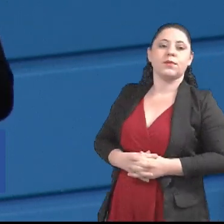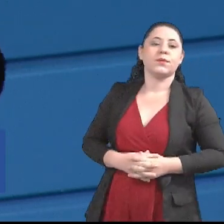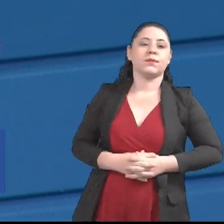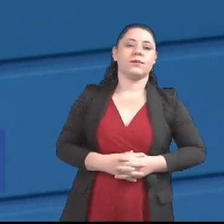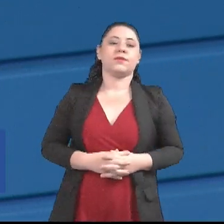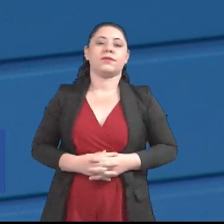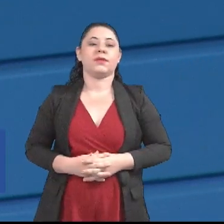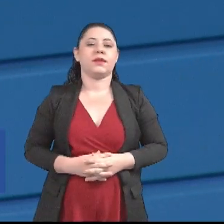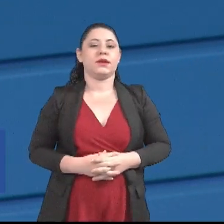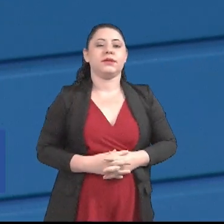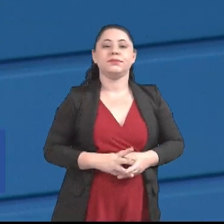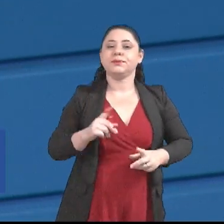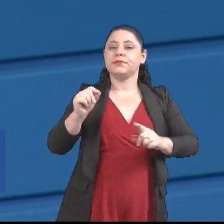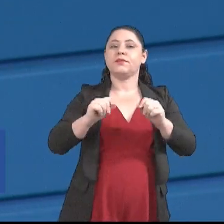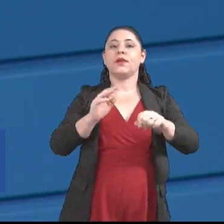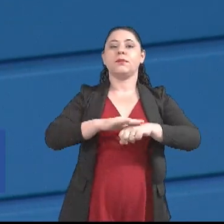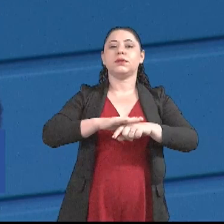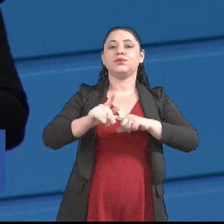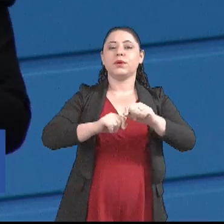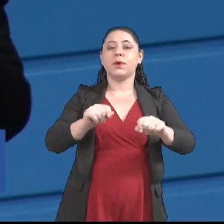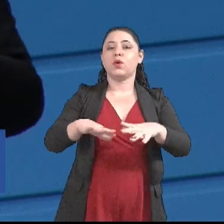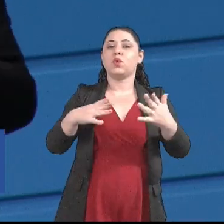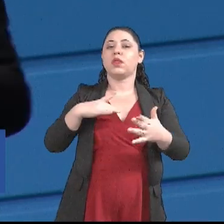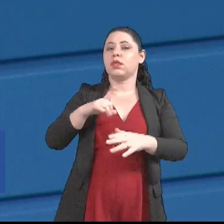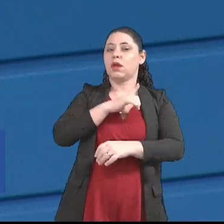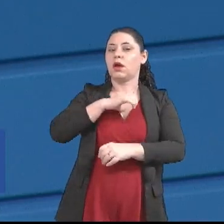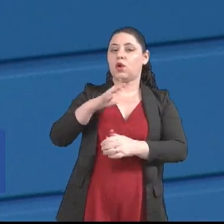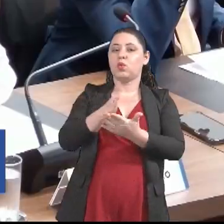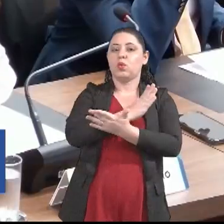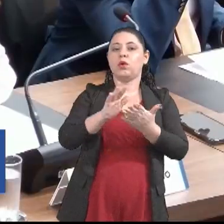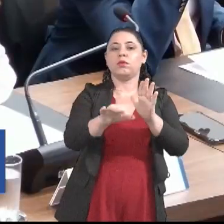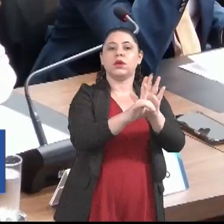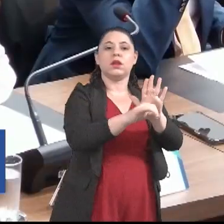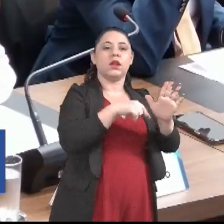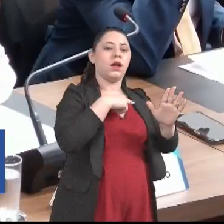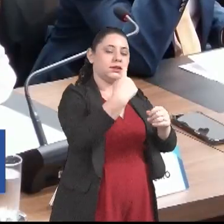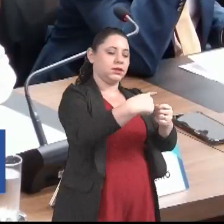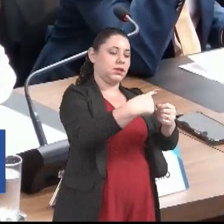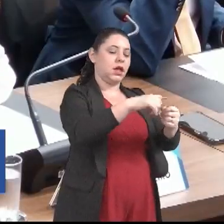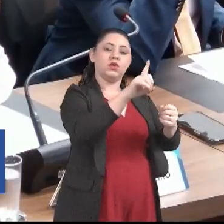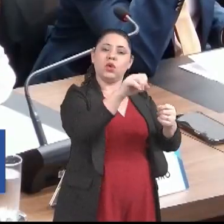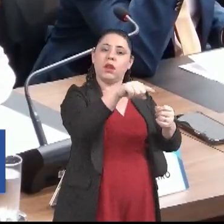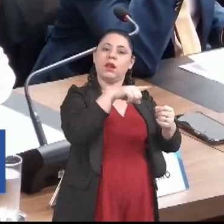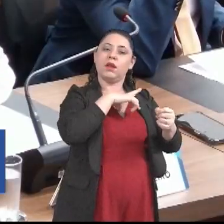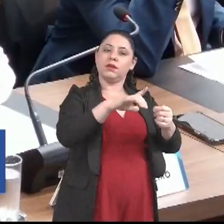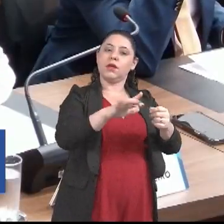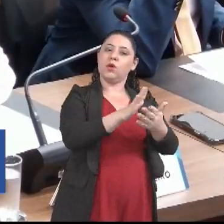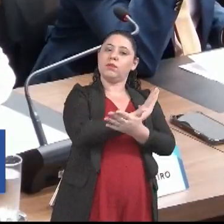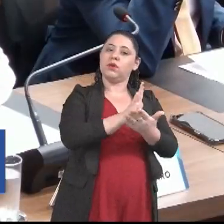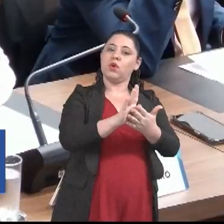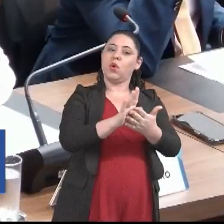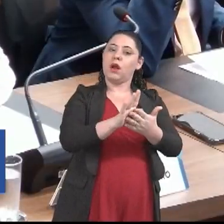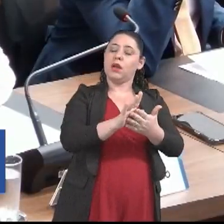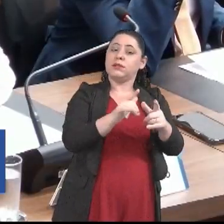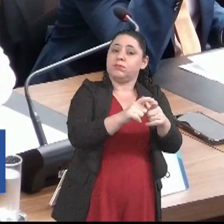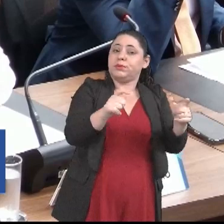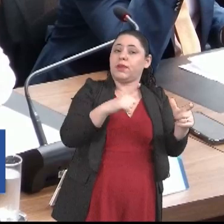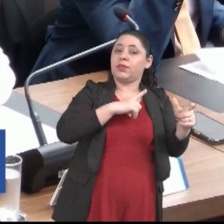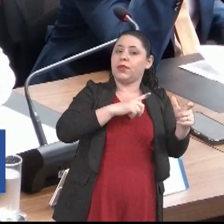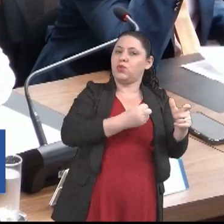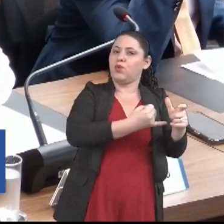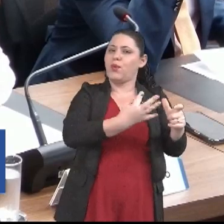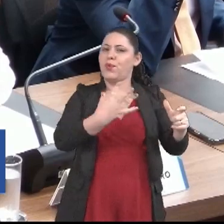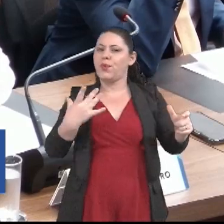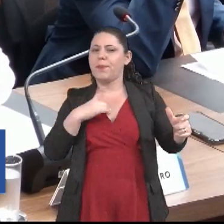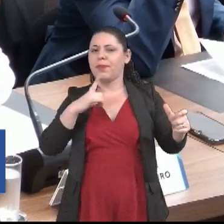também da importância de uma delegacia de atendimento à mulher em cidades do interior como Dourados, que é uma cidade estratégica, uma cidade com